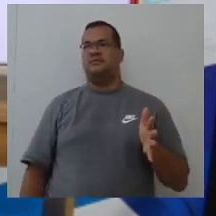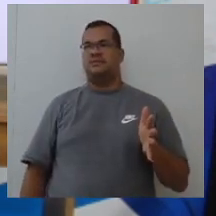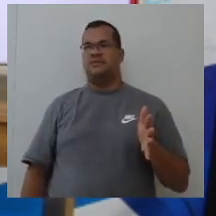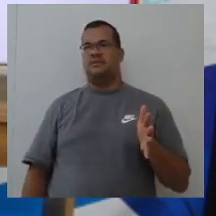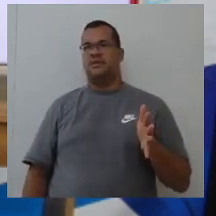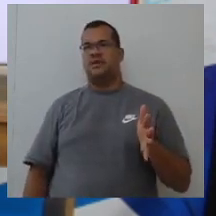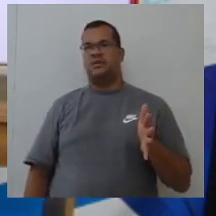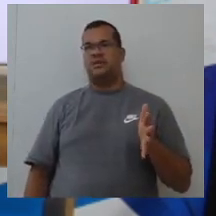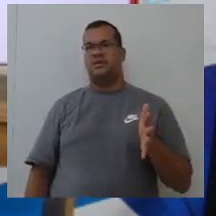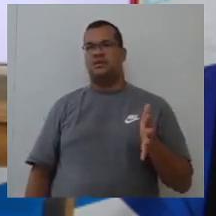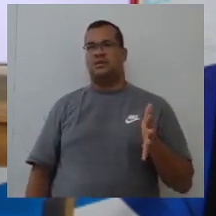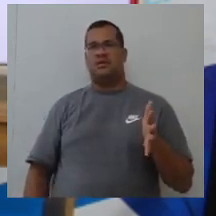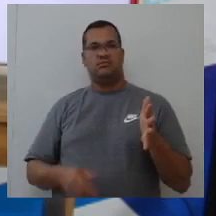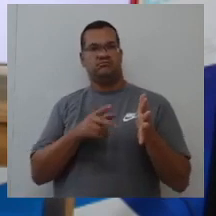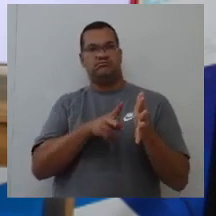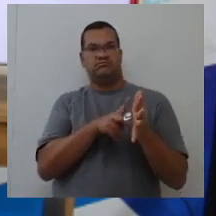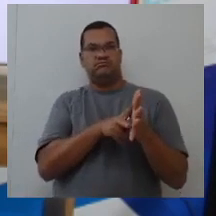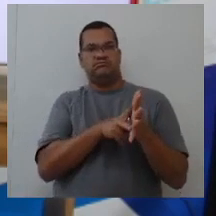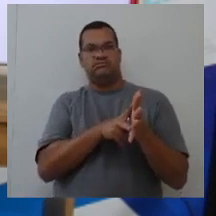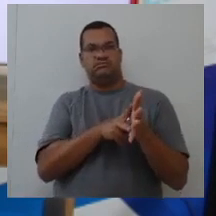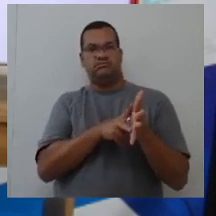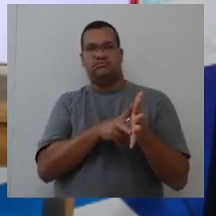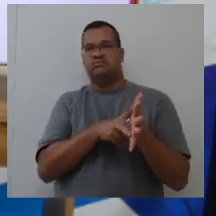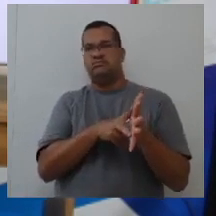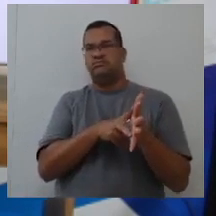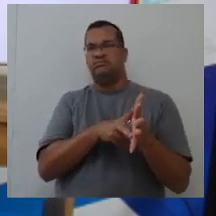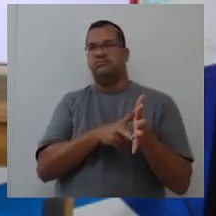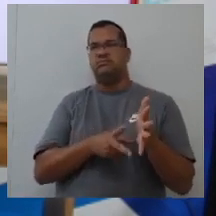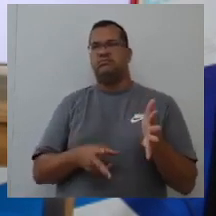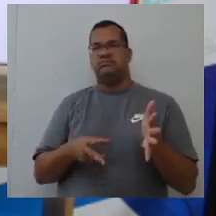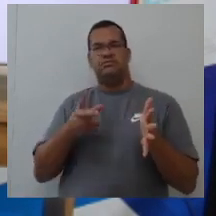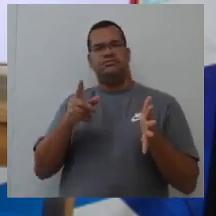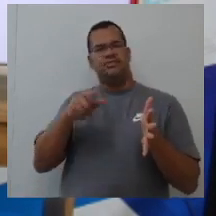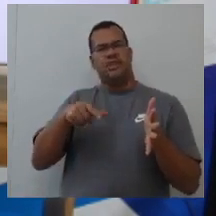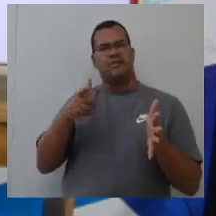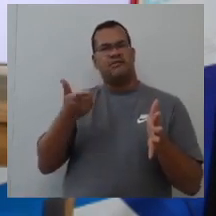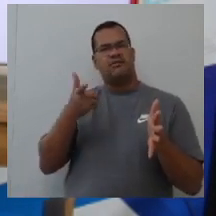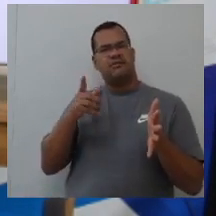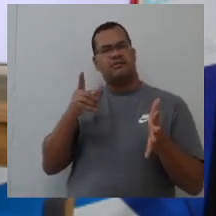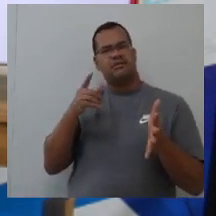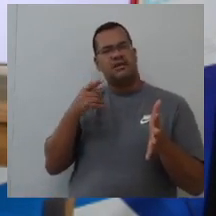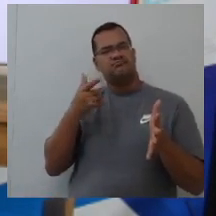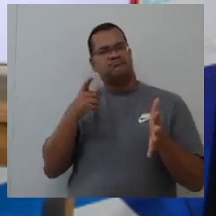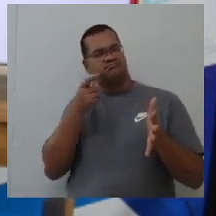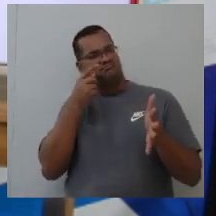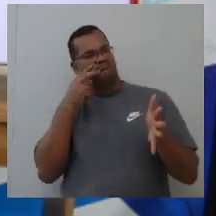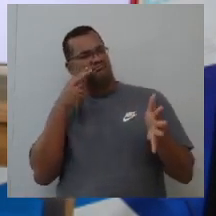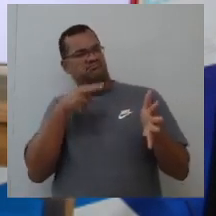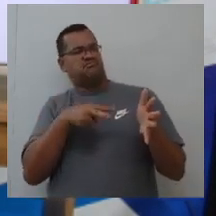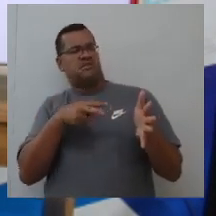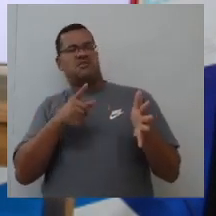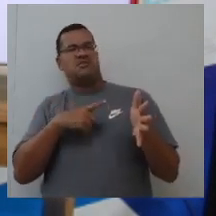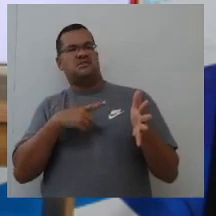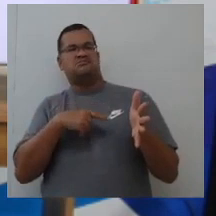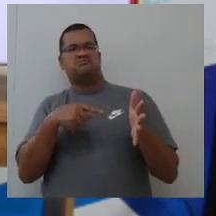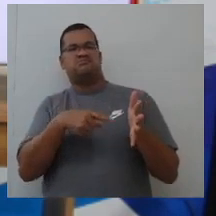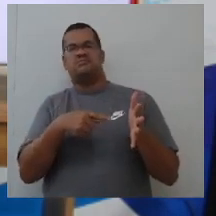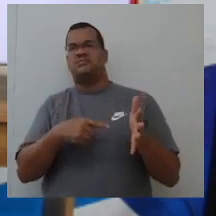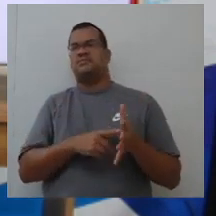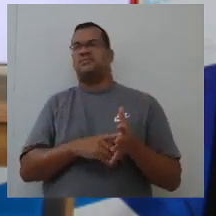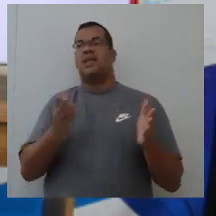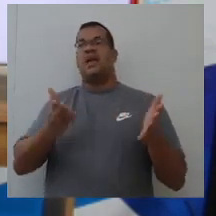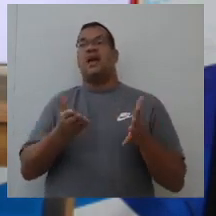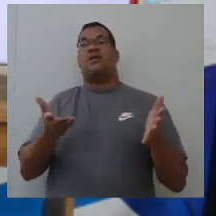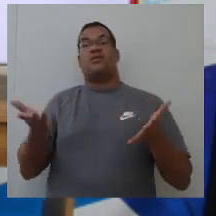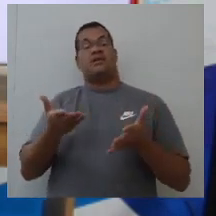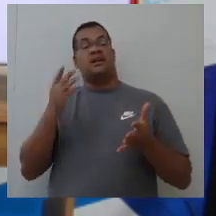Então aqui, ó o 100 aqui, ó. Tá ligado? Faz todo sentido, cara. Aí agora, aí você vai dizer, quero ver